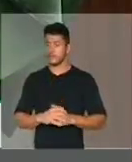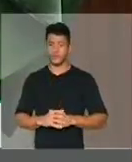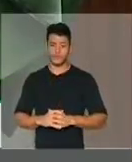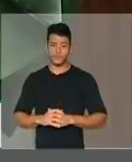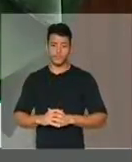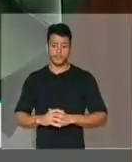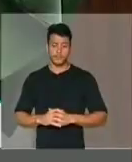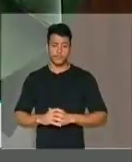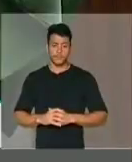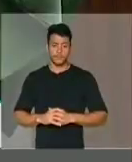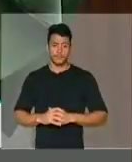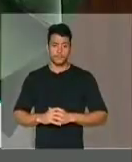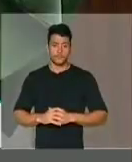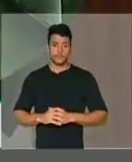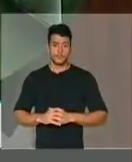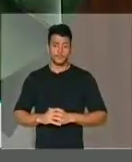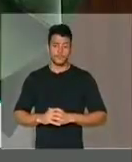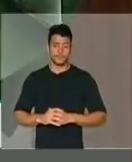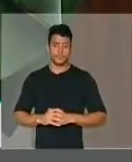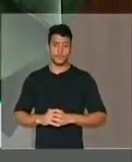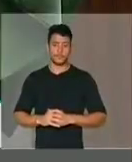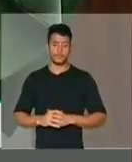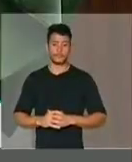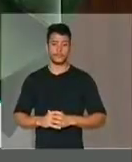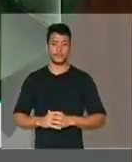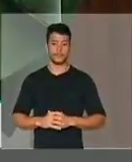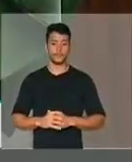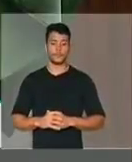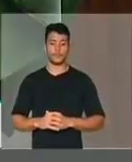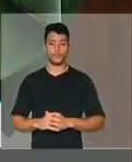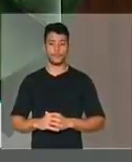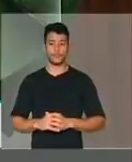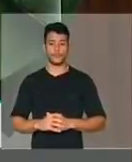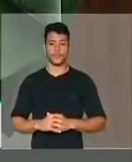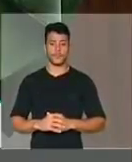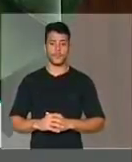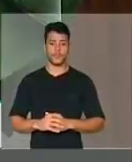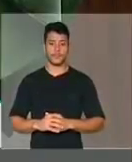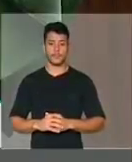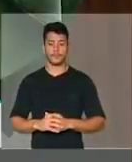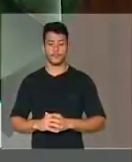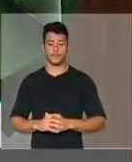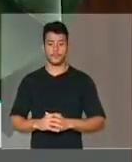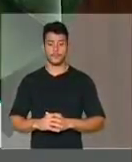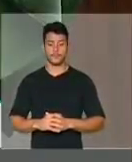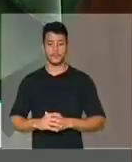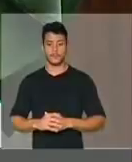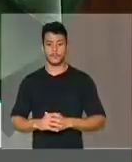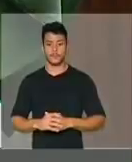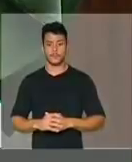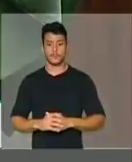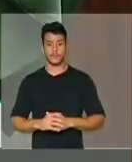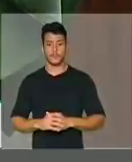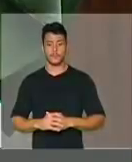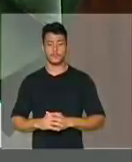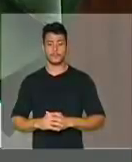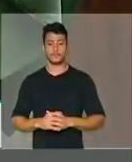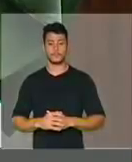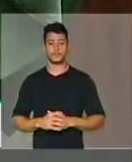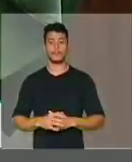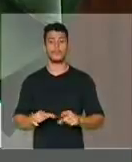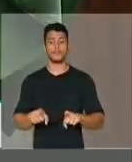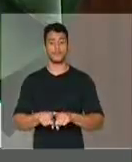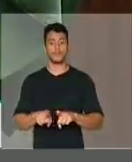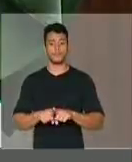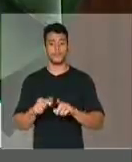Janeiro, para que o problema da segurança do Rio de Janeiro seja resolvido, ou minorado, deputada. Estou